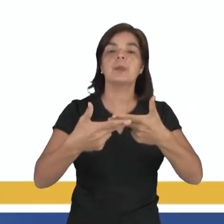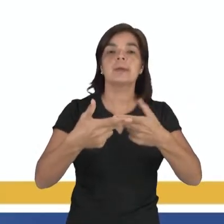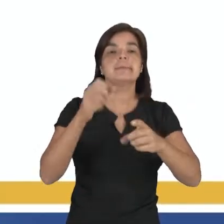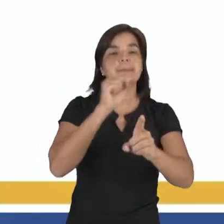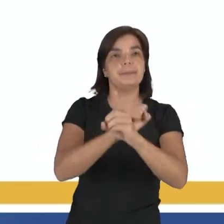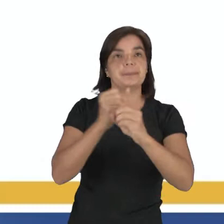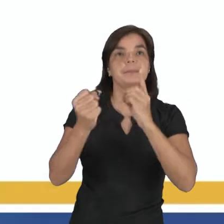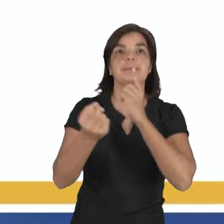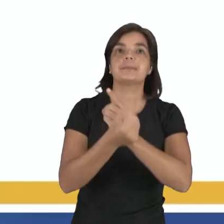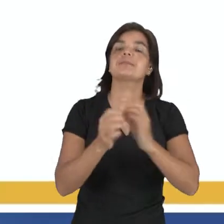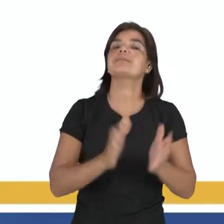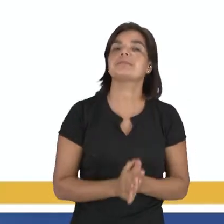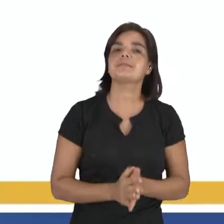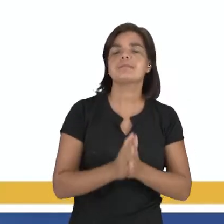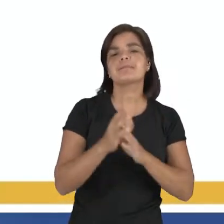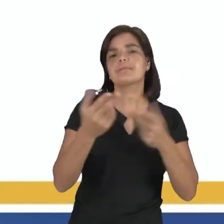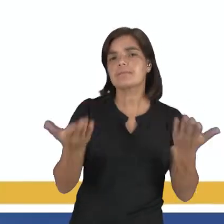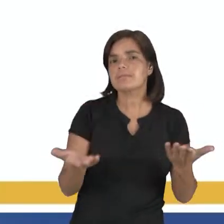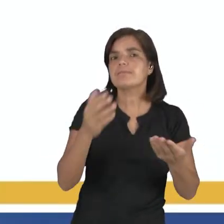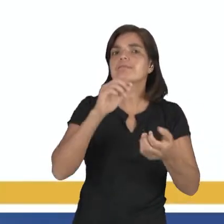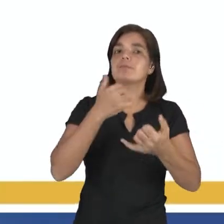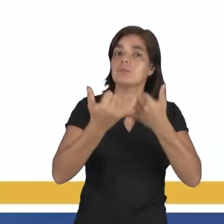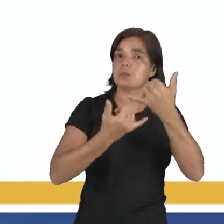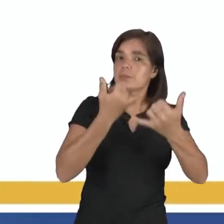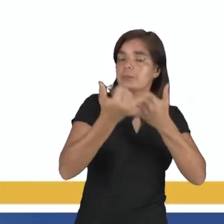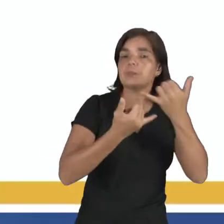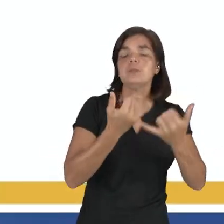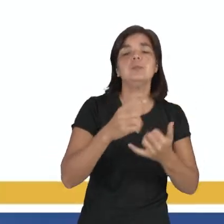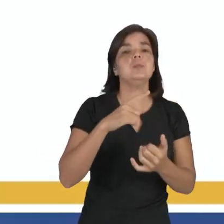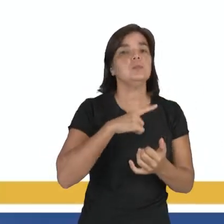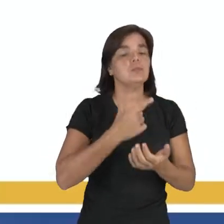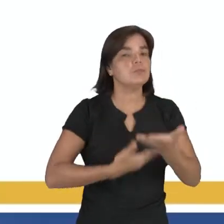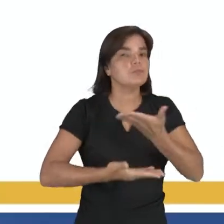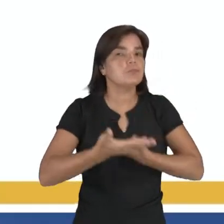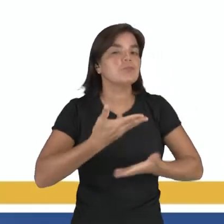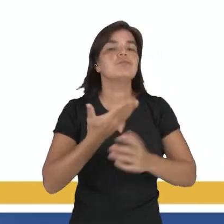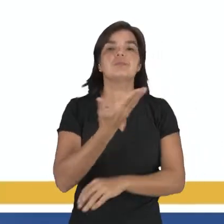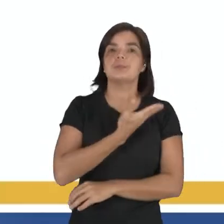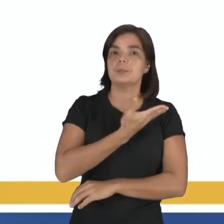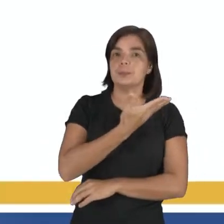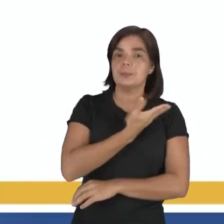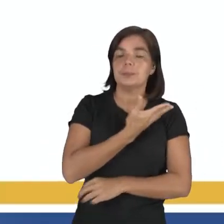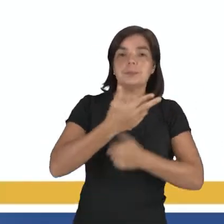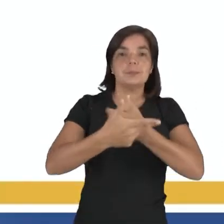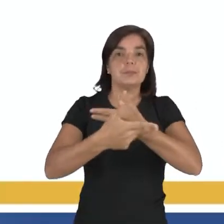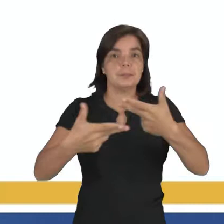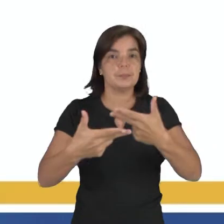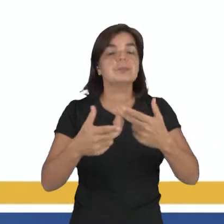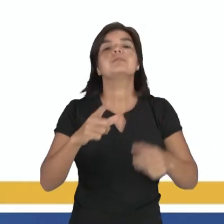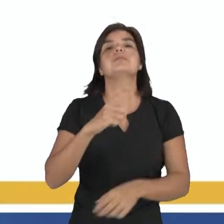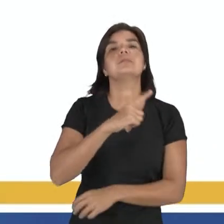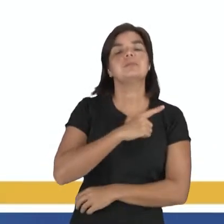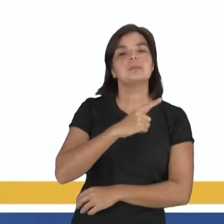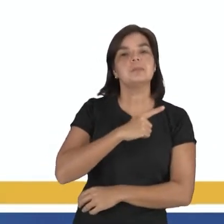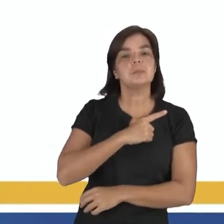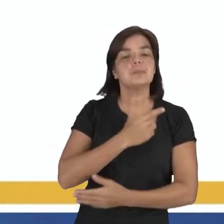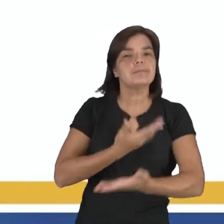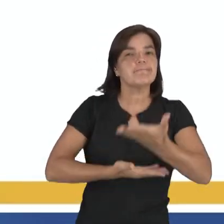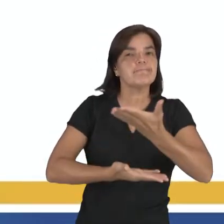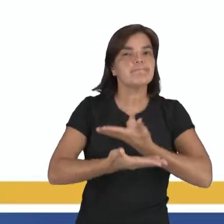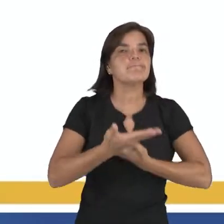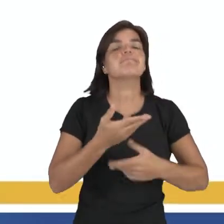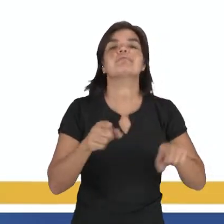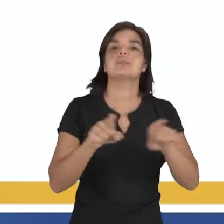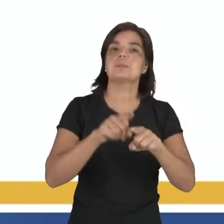situações de envolvimento social. Quando estamos no jogo, nos envolvemos com os colegas, com as situações, então, e tem esse